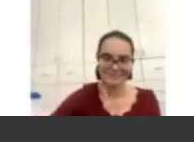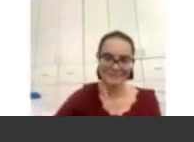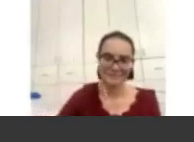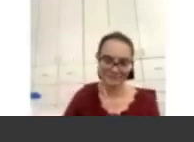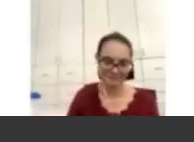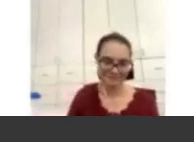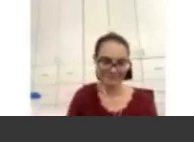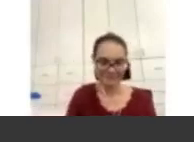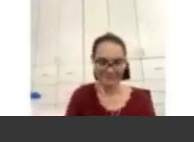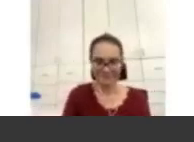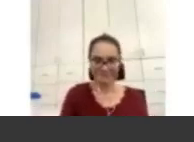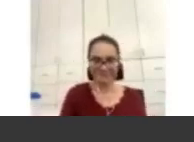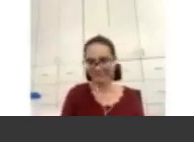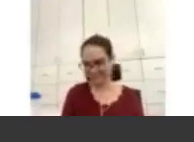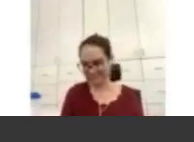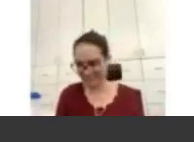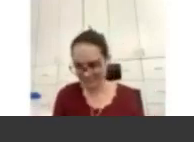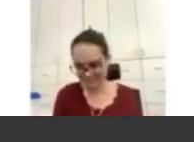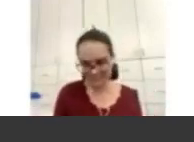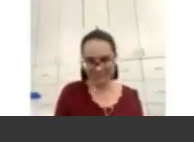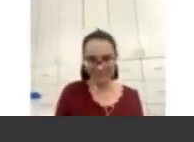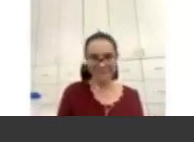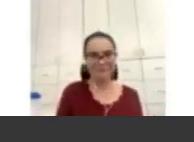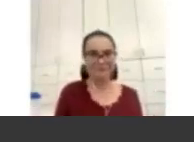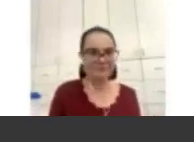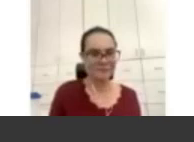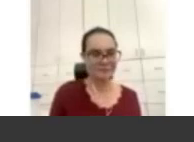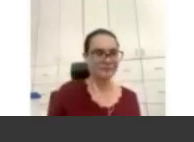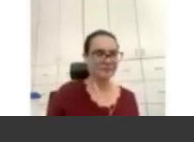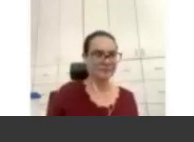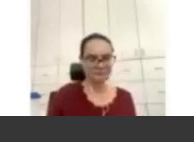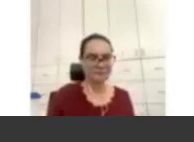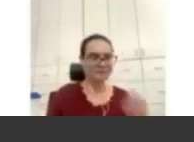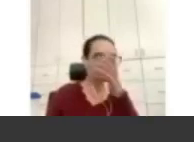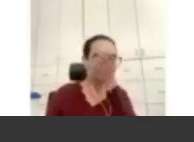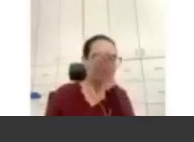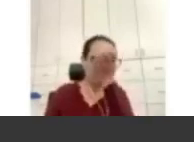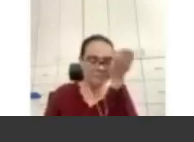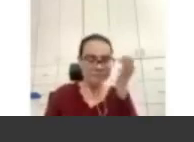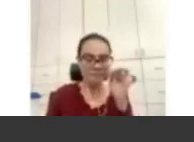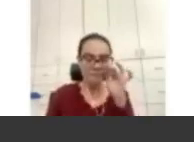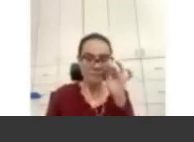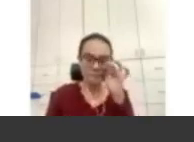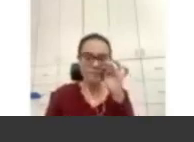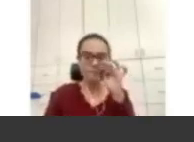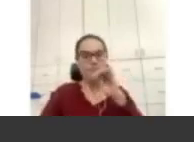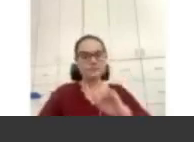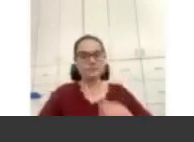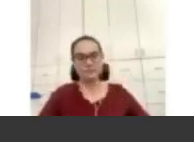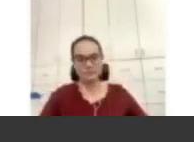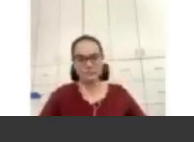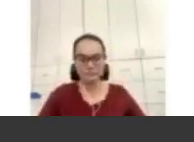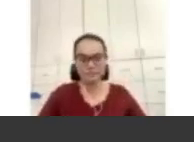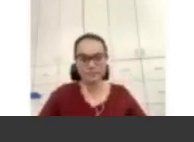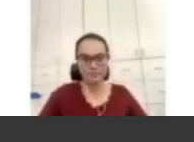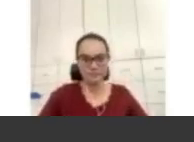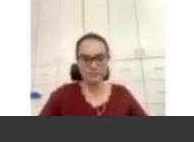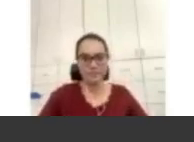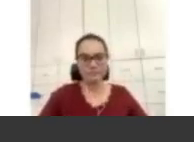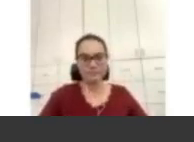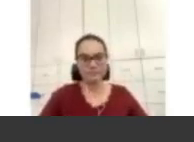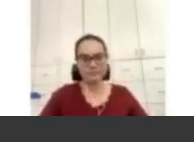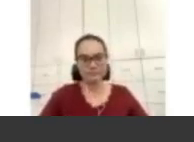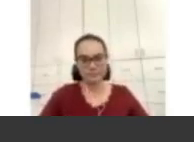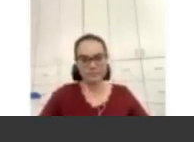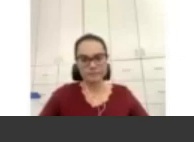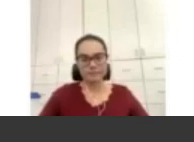comentou, Mick, realmente, assim, são muitas informações, né, são muitas fontes, geralmente a gente recorre, eventualmente, a um sumário de evidência para definir uma